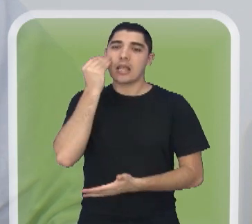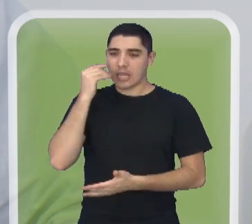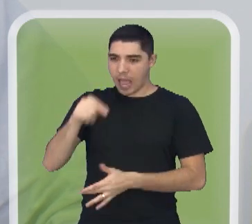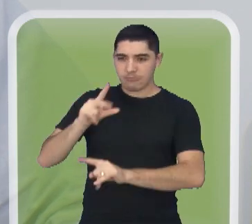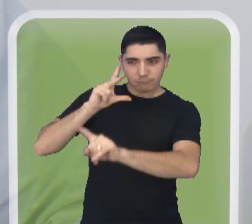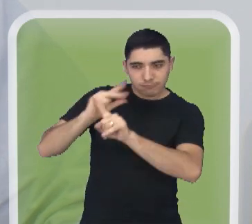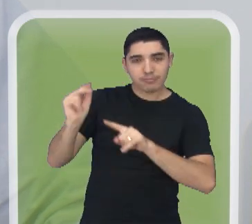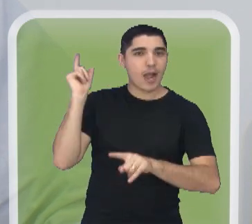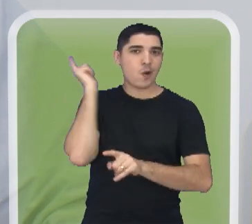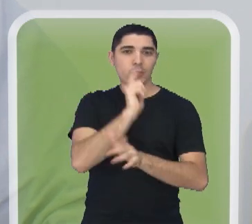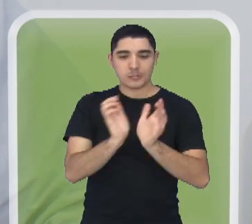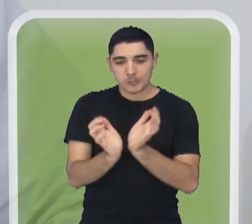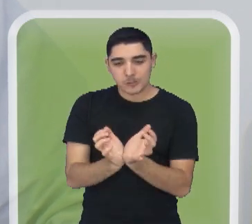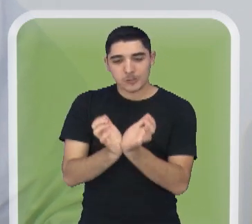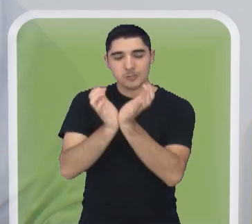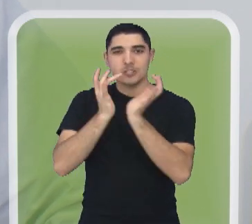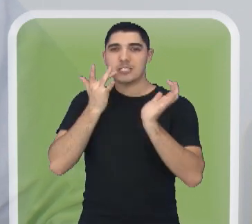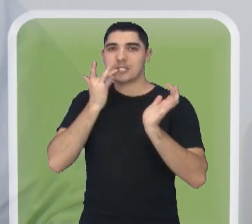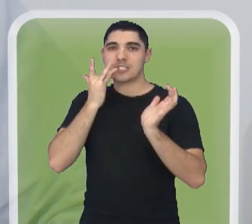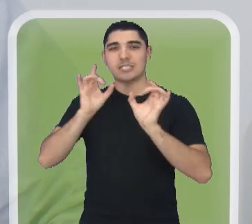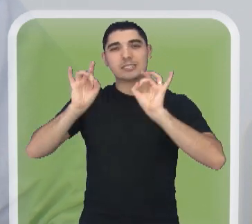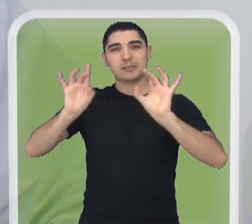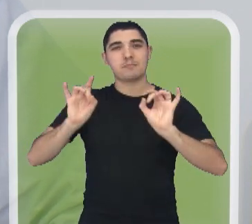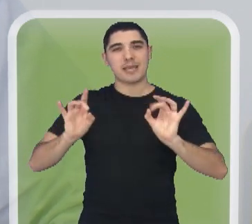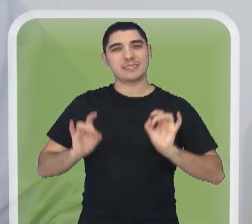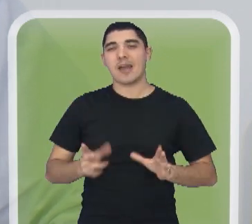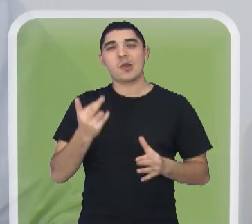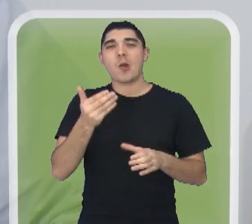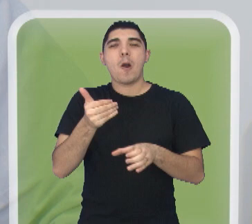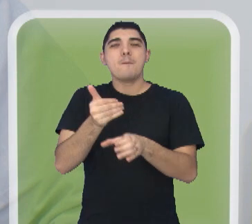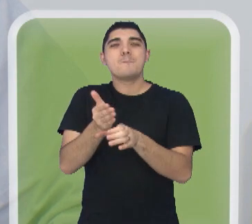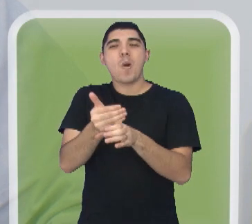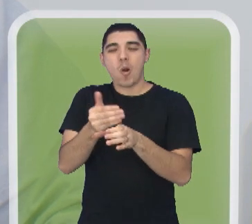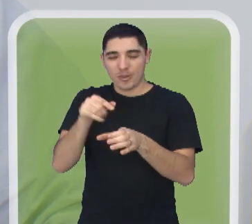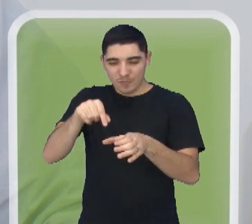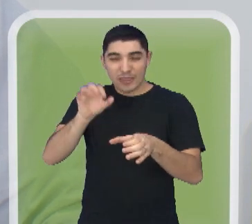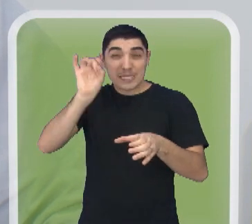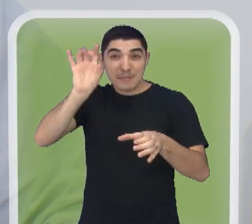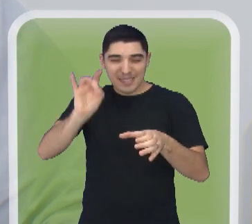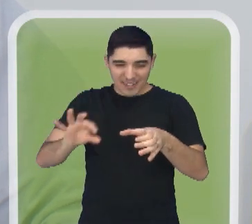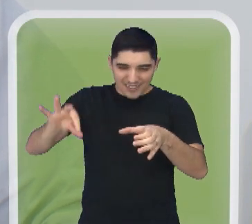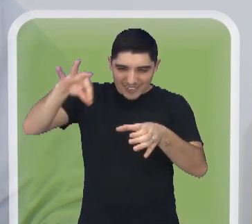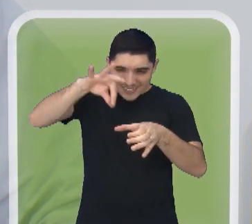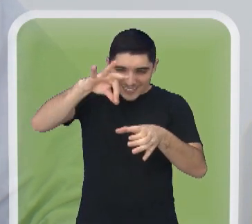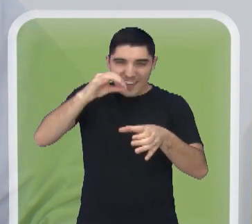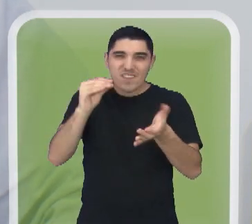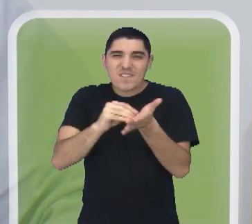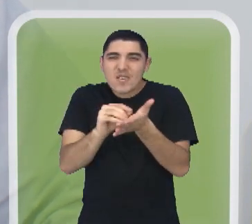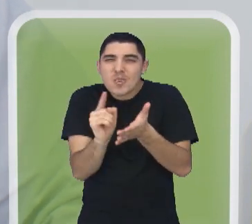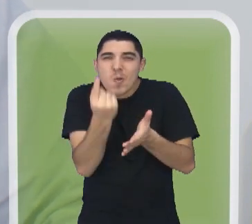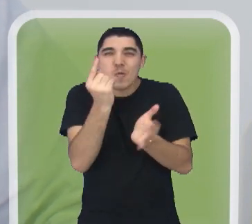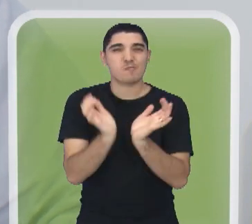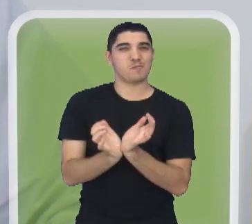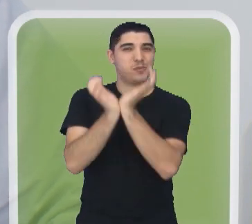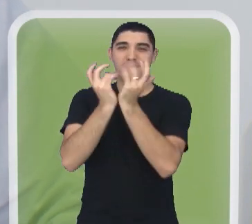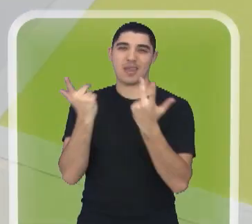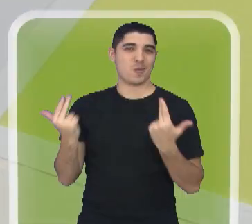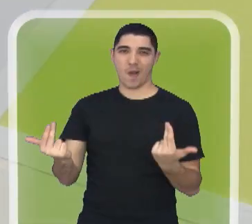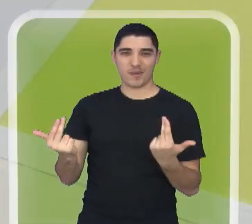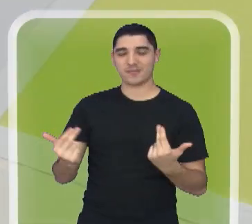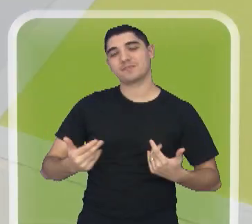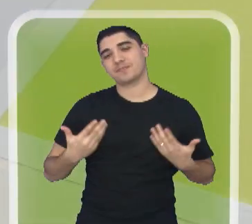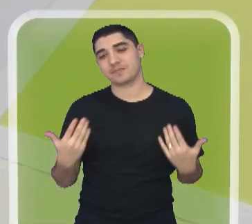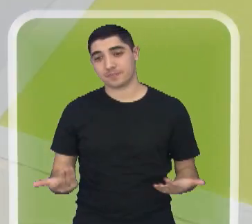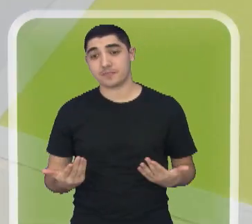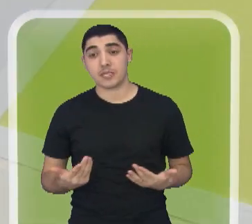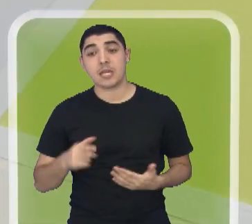Acho que vai ser a cereja do bolo, né, como a gente brinca, coroar esse trabalho da A3 e depois pensar no segundo semestre. É